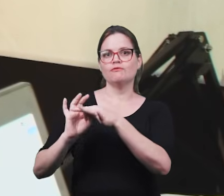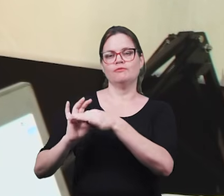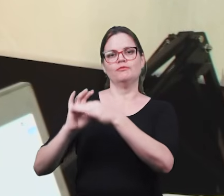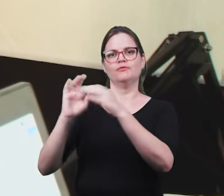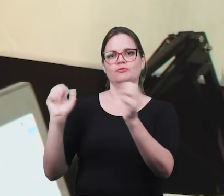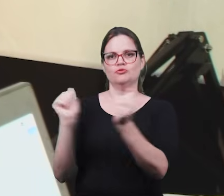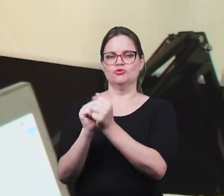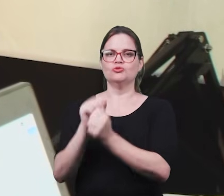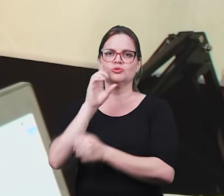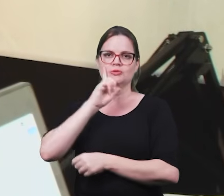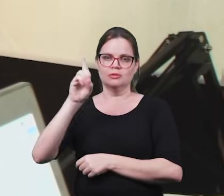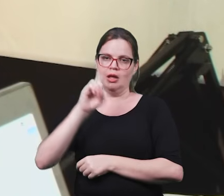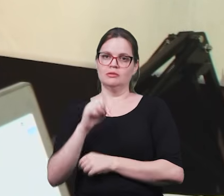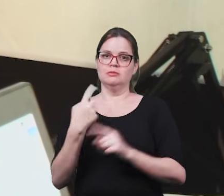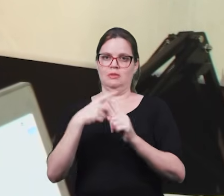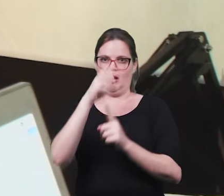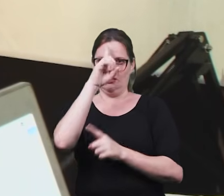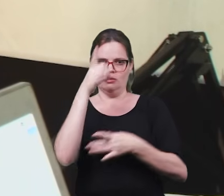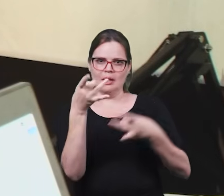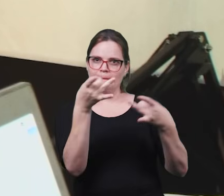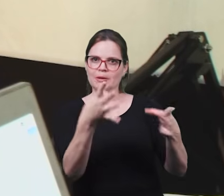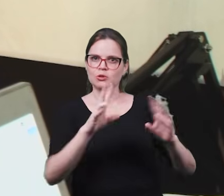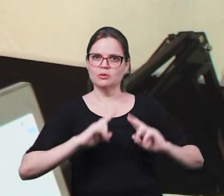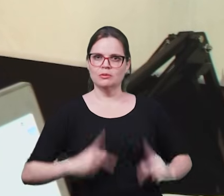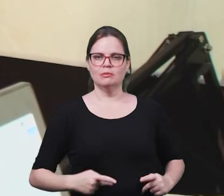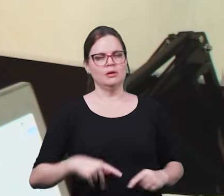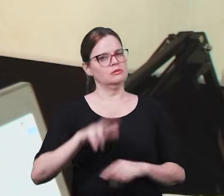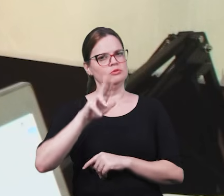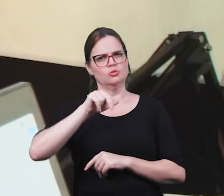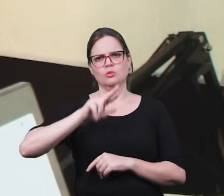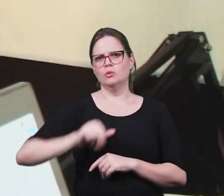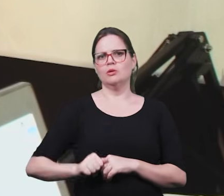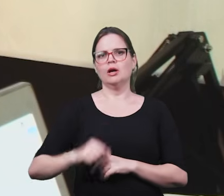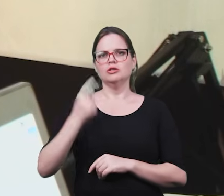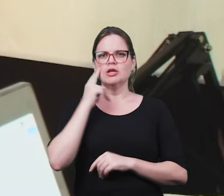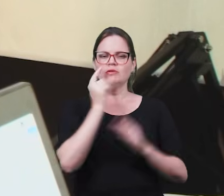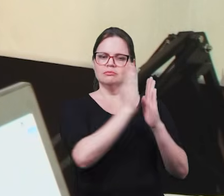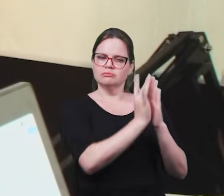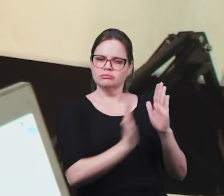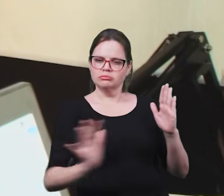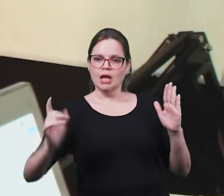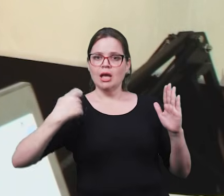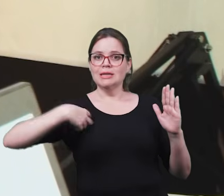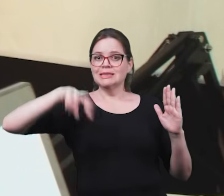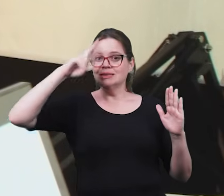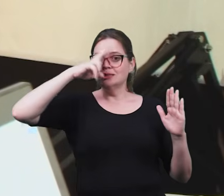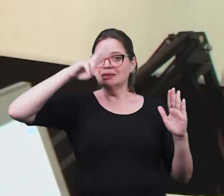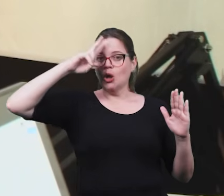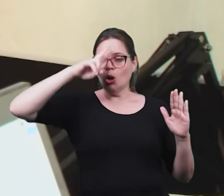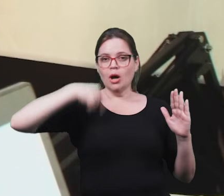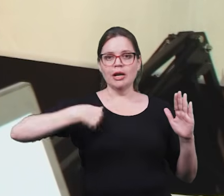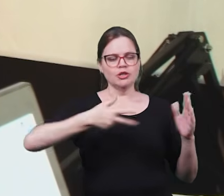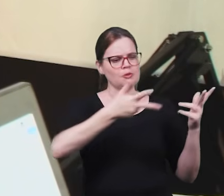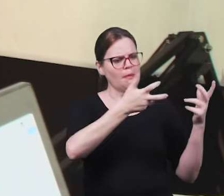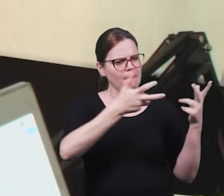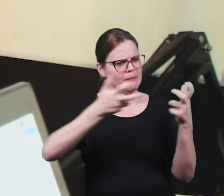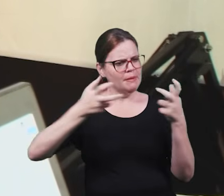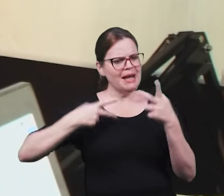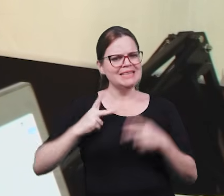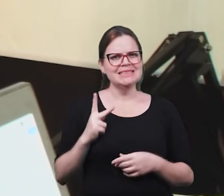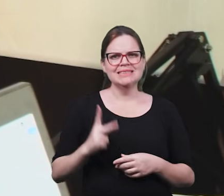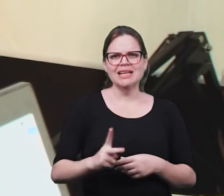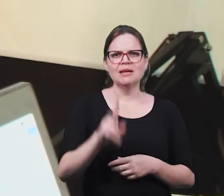nunca abandonou o homem, né? Nós vamos observar no decurso dos tempos que o Senhor sempre trabalhou para trazer o homem de